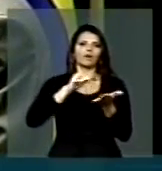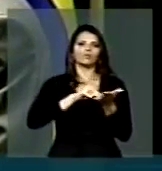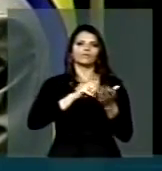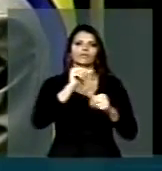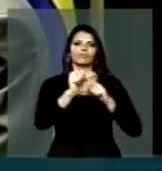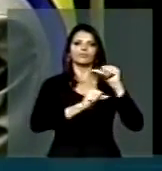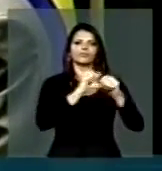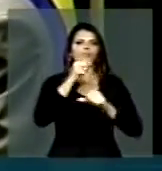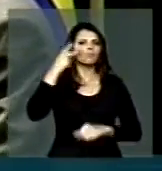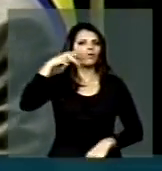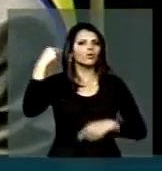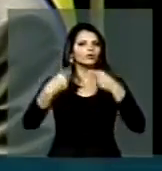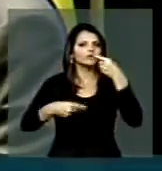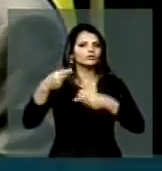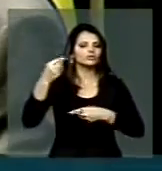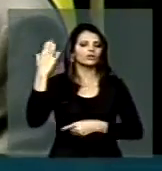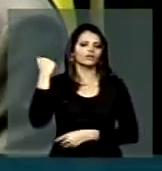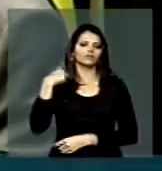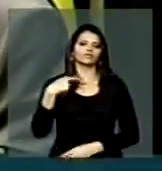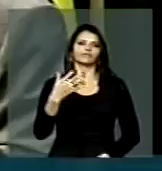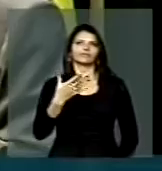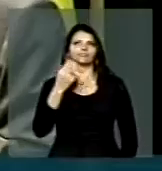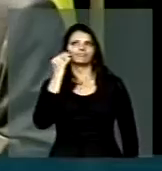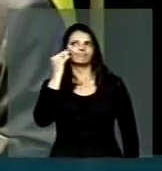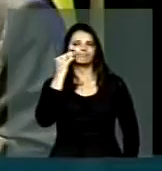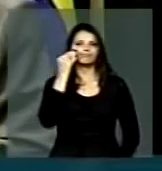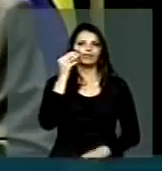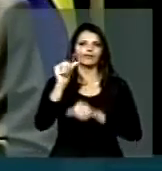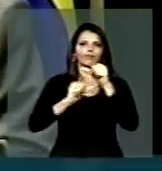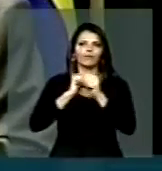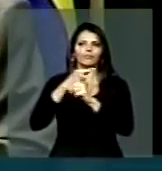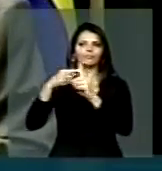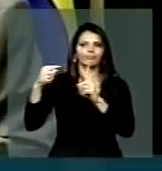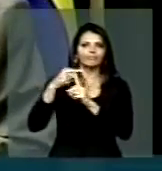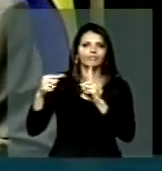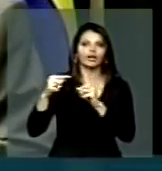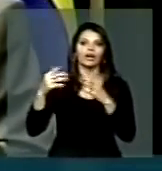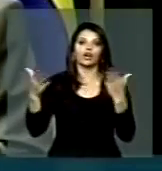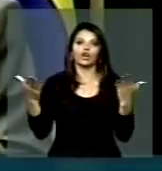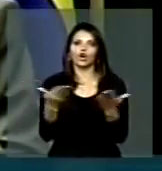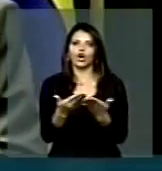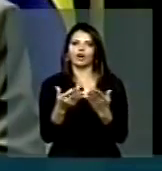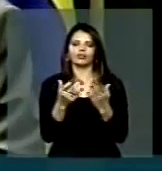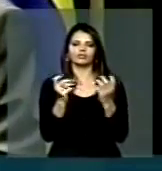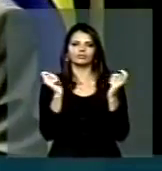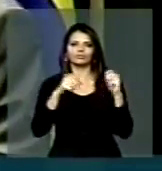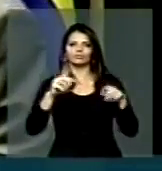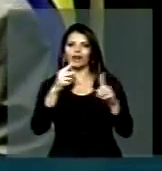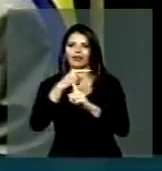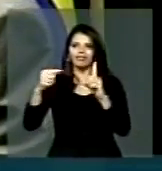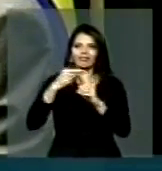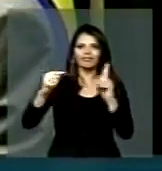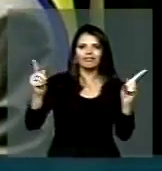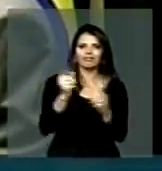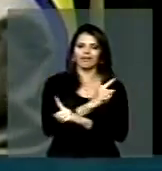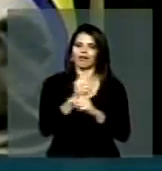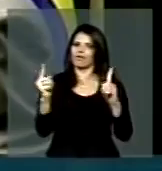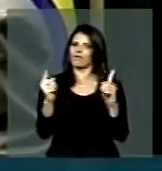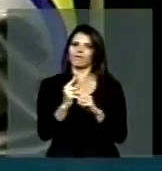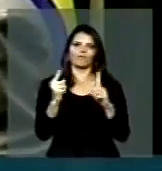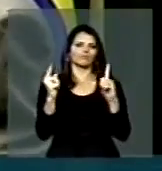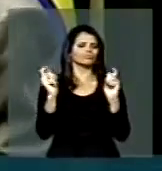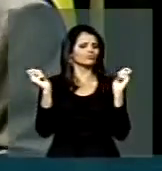tempo. Tentamos reformas parciais. Muito bem. Agora, não dá mais. Não